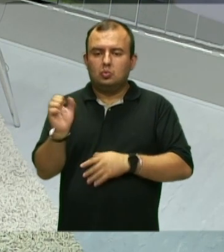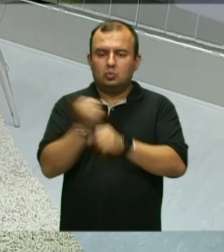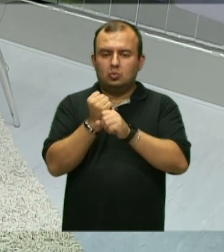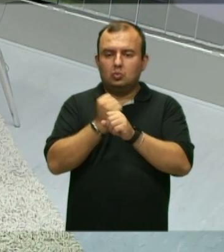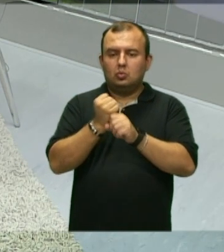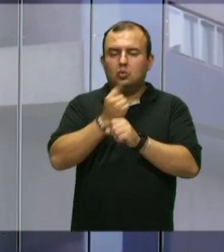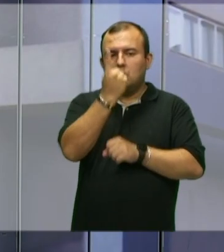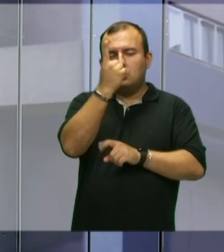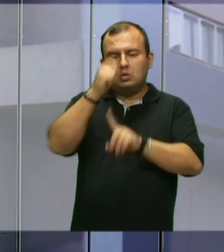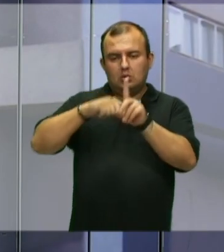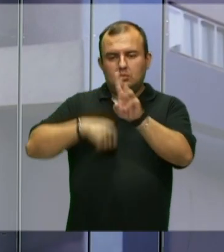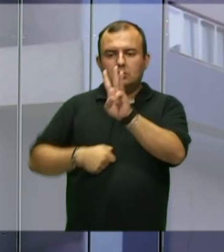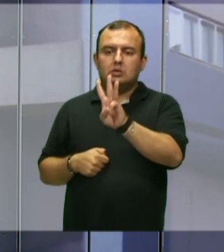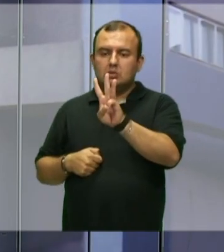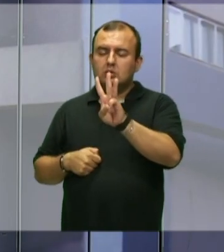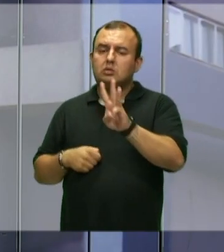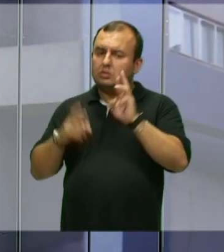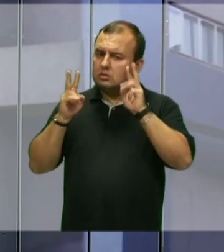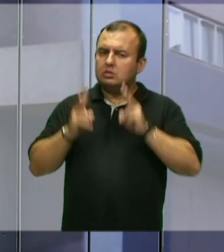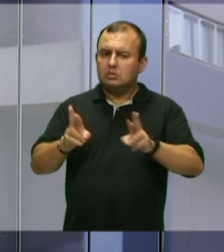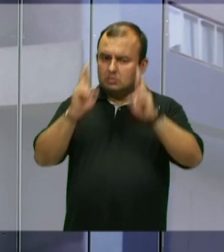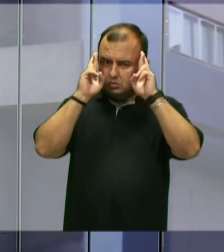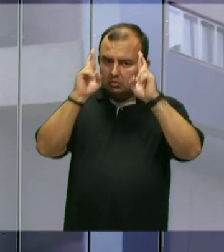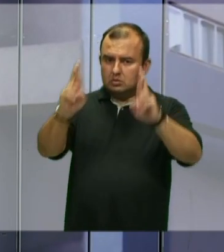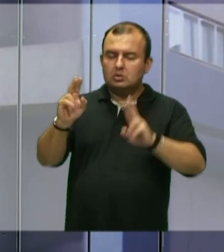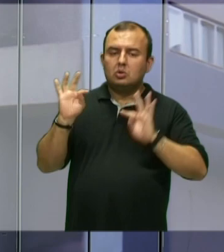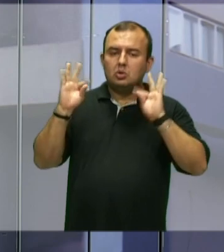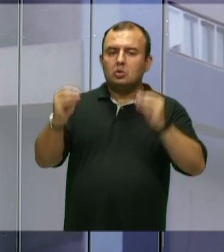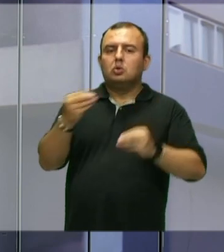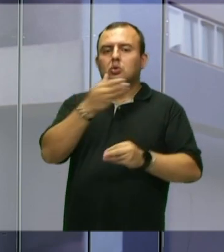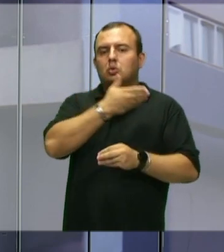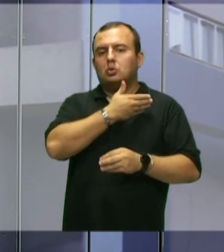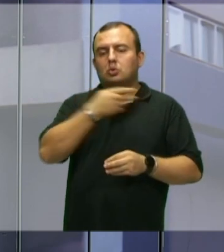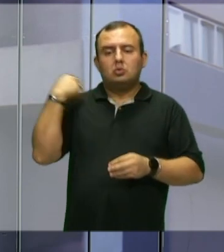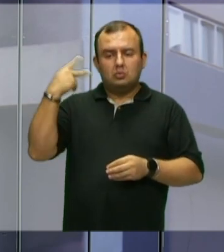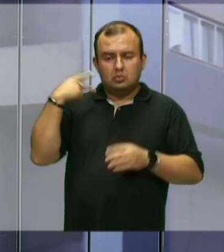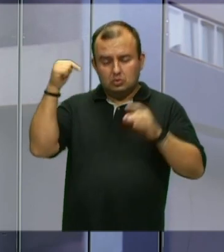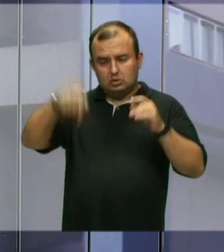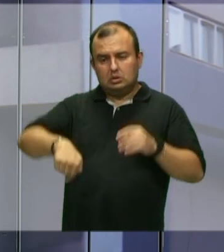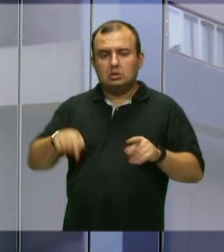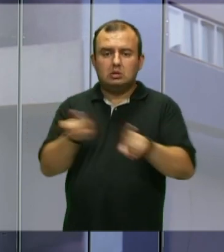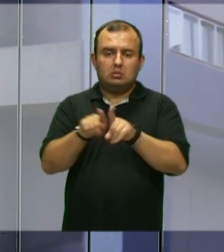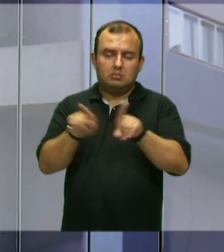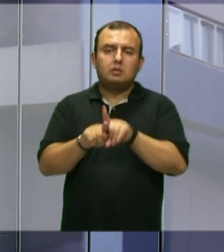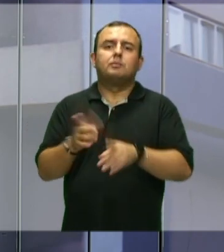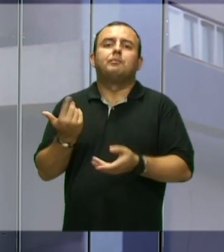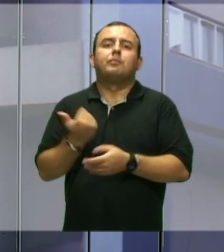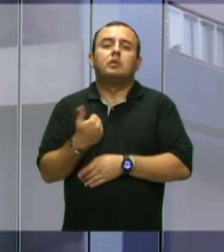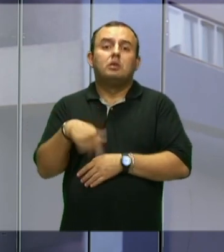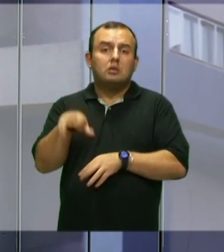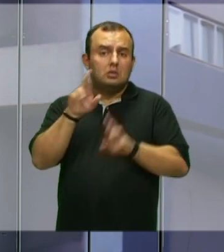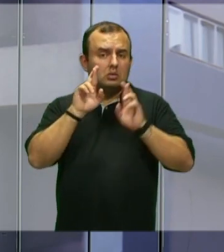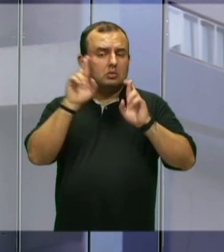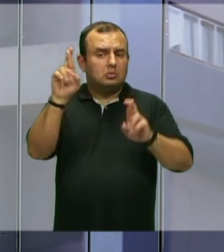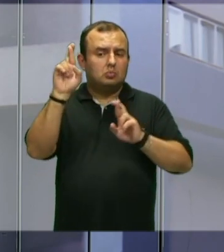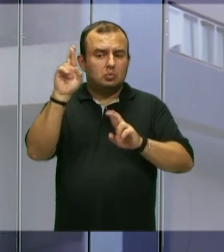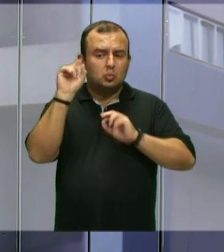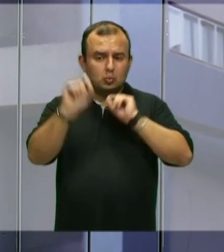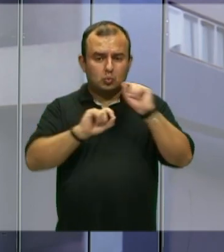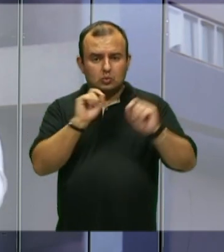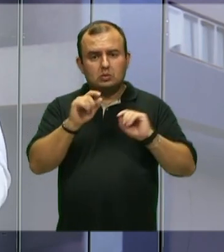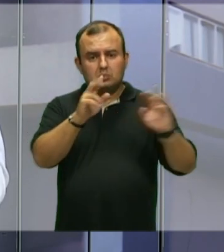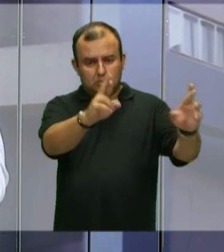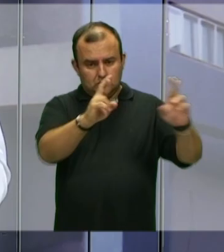3 meses, sempre respeitei todos os parlamentares dessa casa, e não poderia ser diferente, como também eu espero que